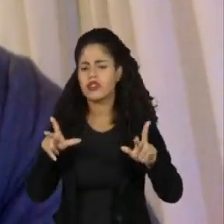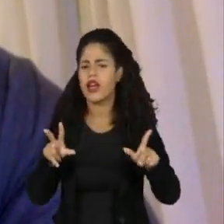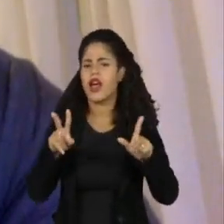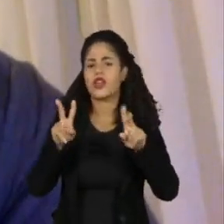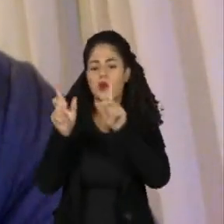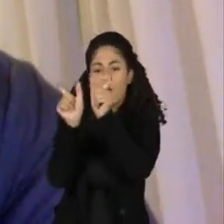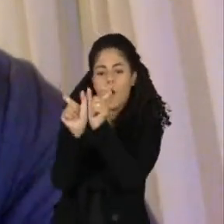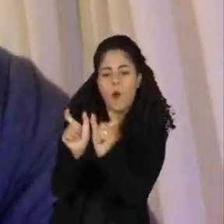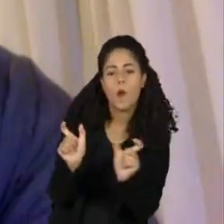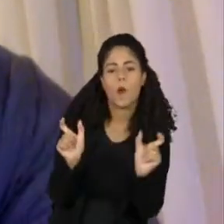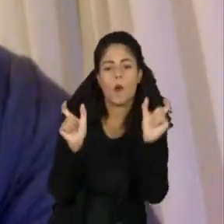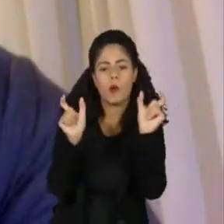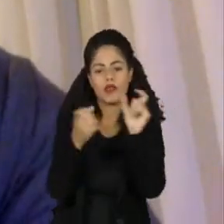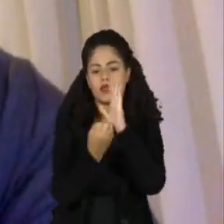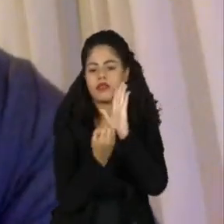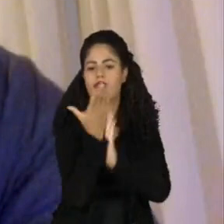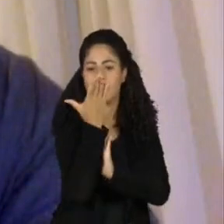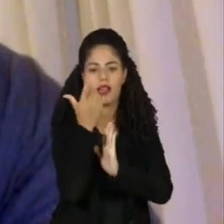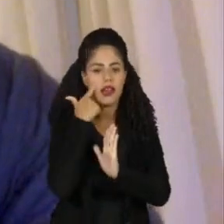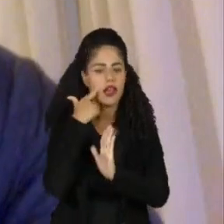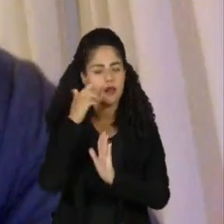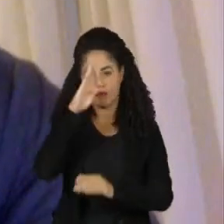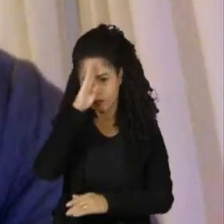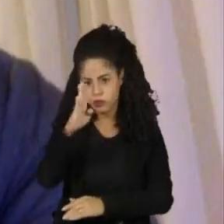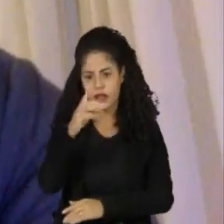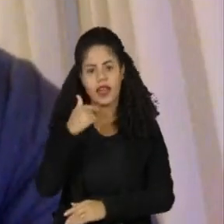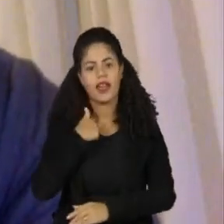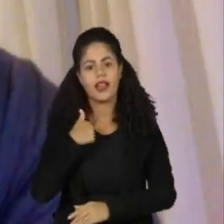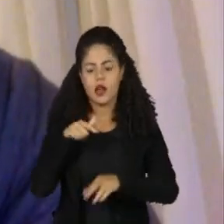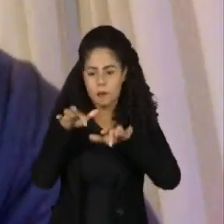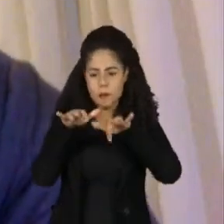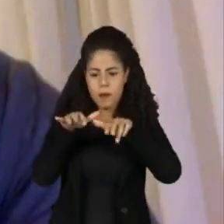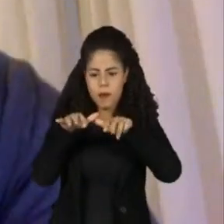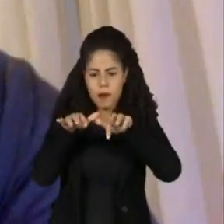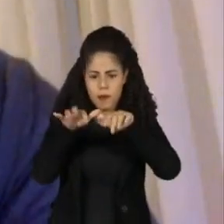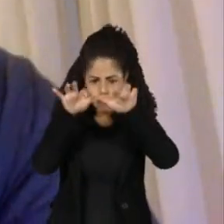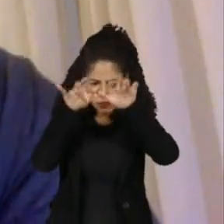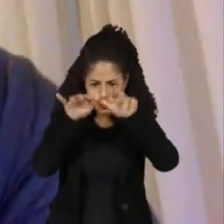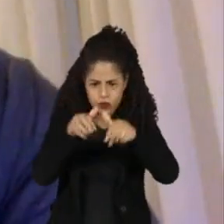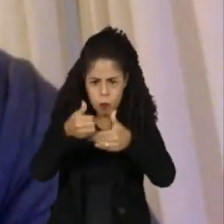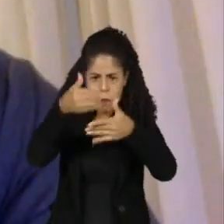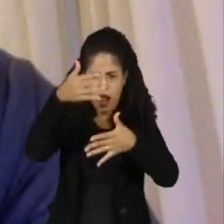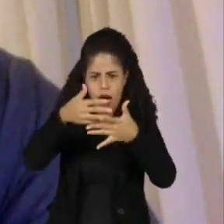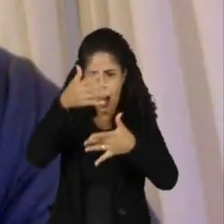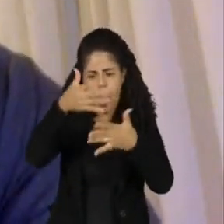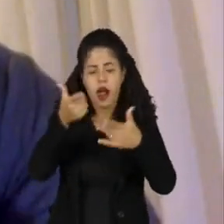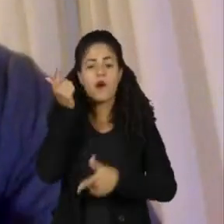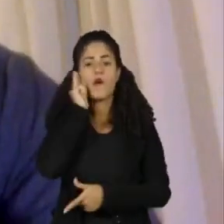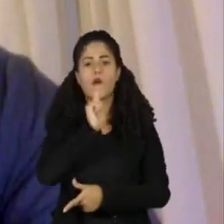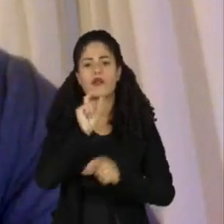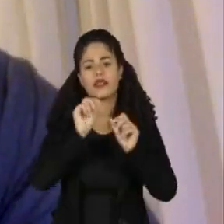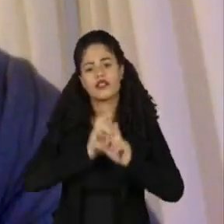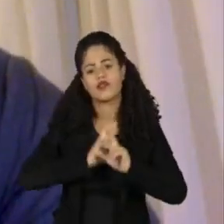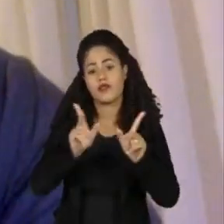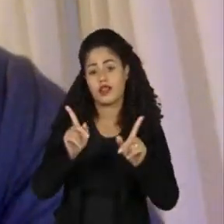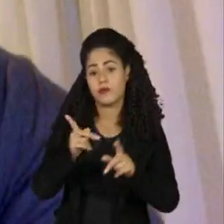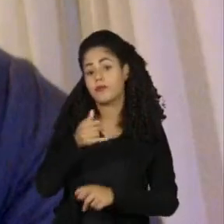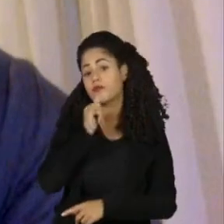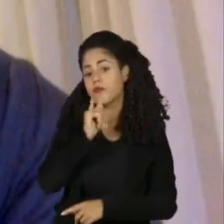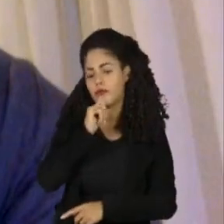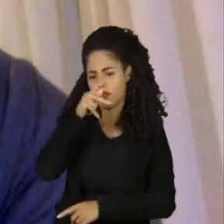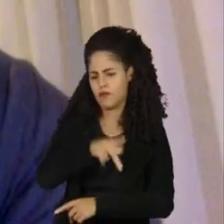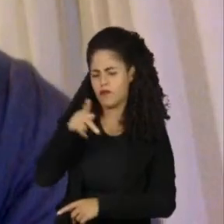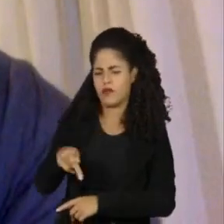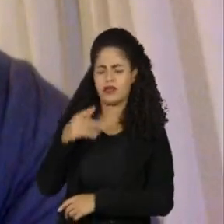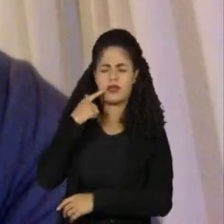criado do zero a partir de uma comanda que foi dada por alguém que controlou, entendeu? É diferente de você, se você é um professor e você suspeita